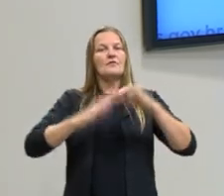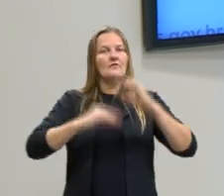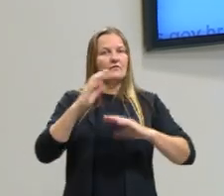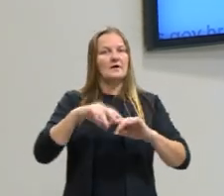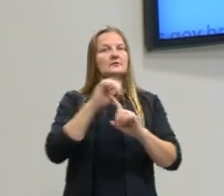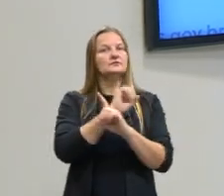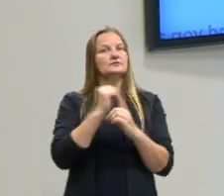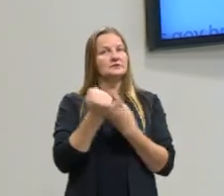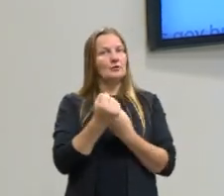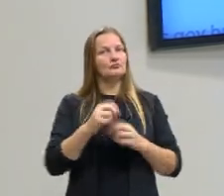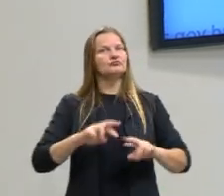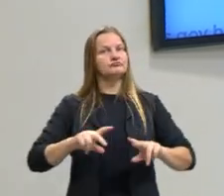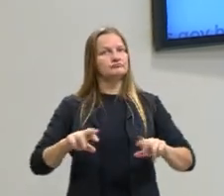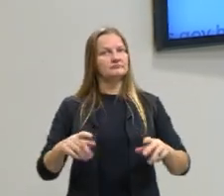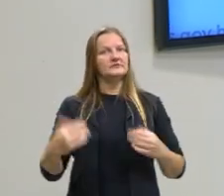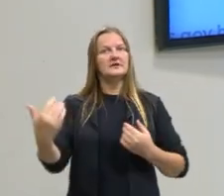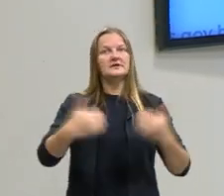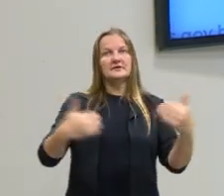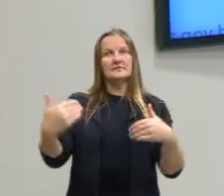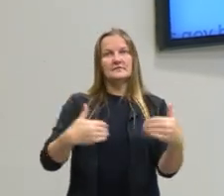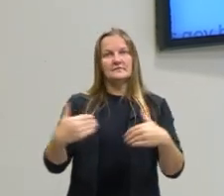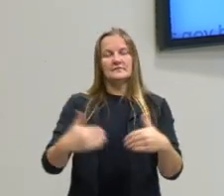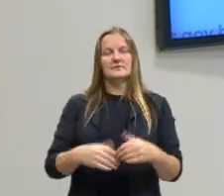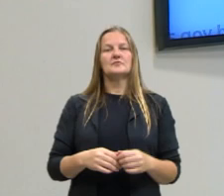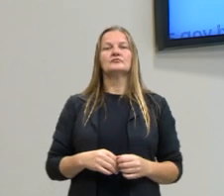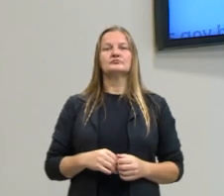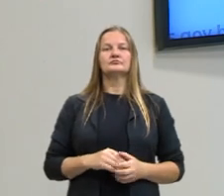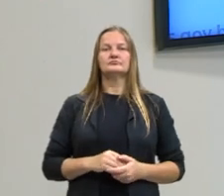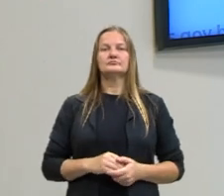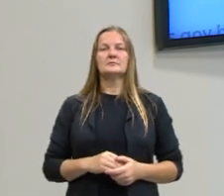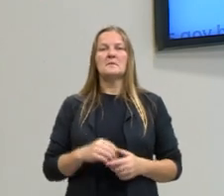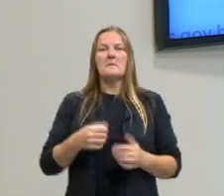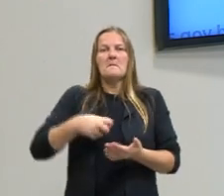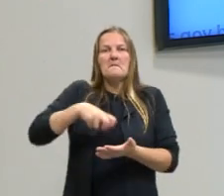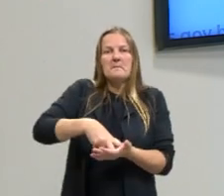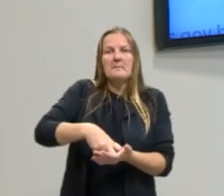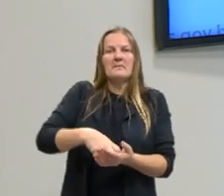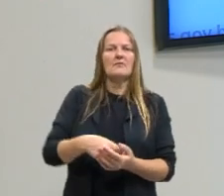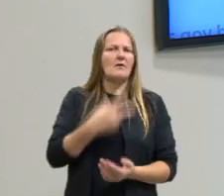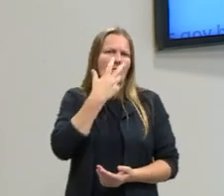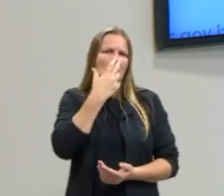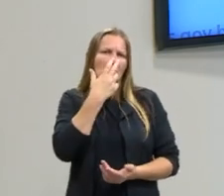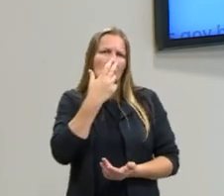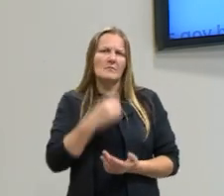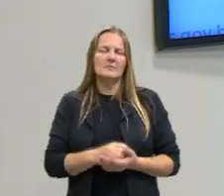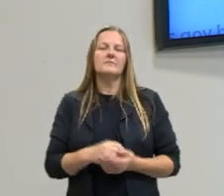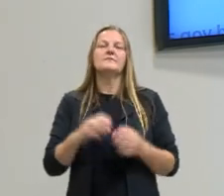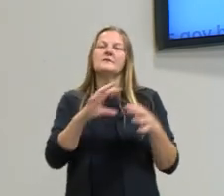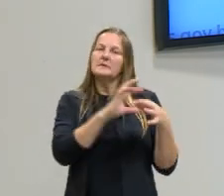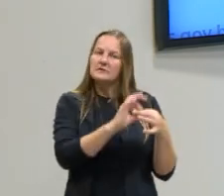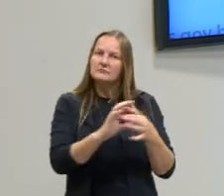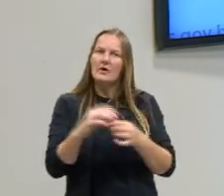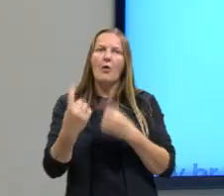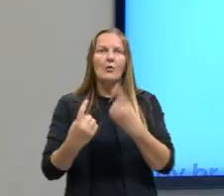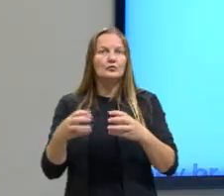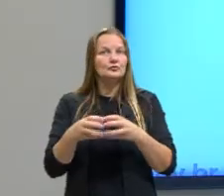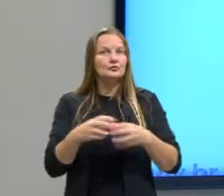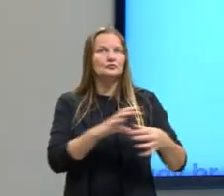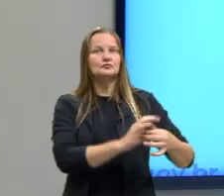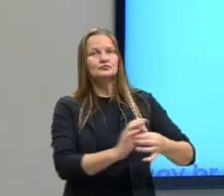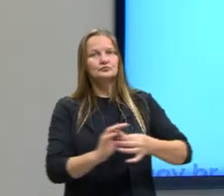esses fatos sociais eles servem decoração de punição Mas também de coesão social